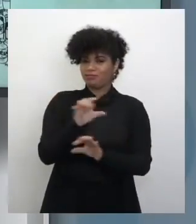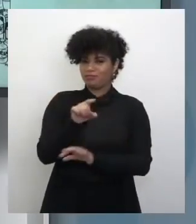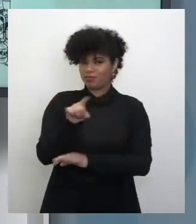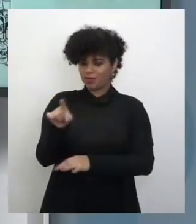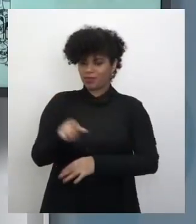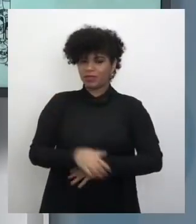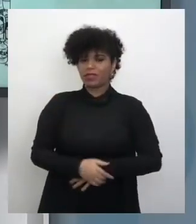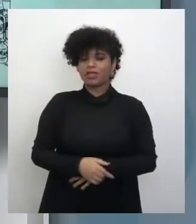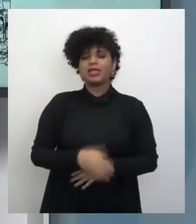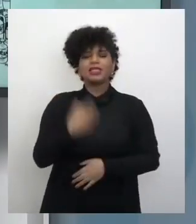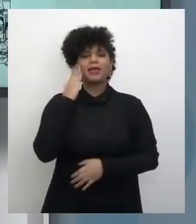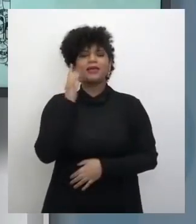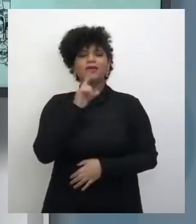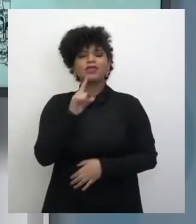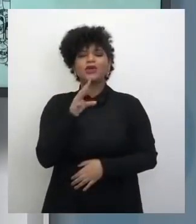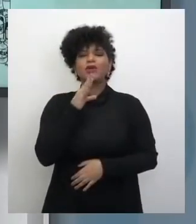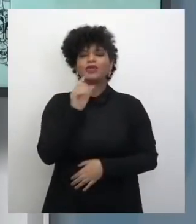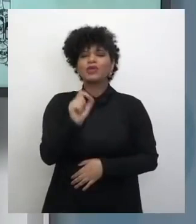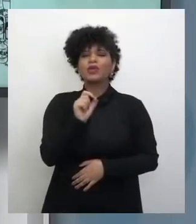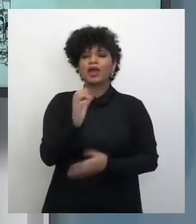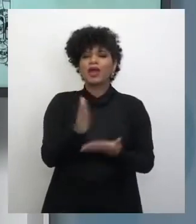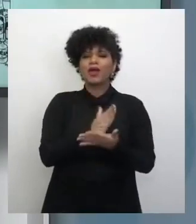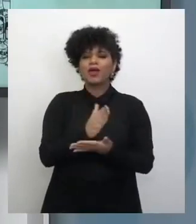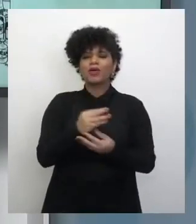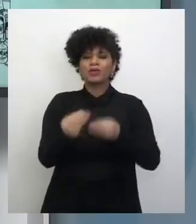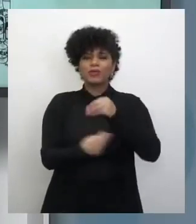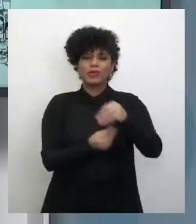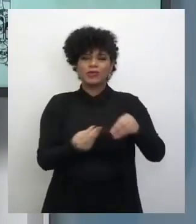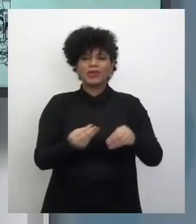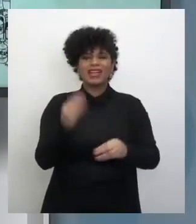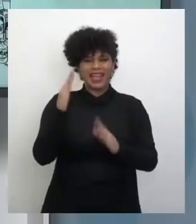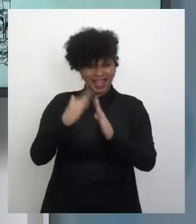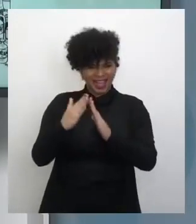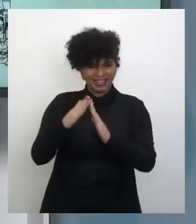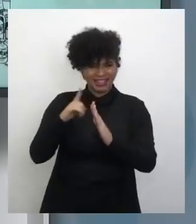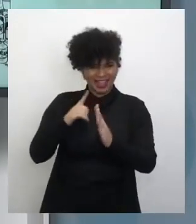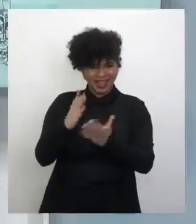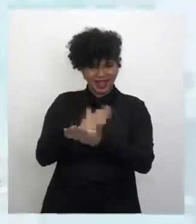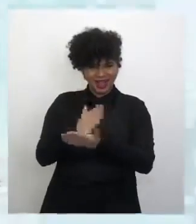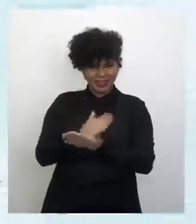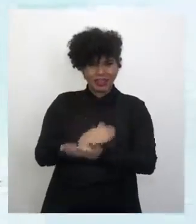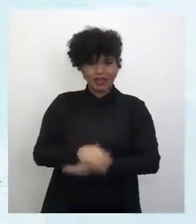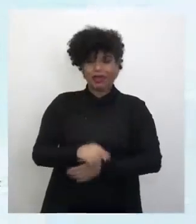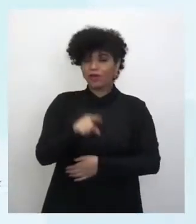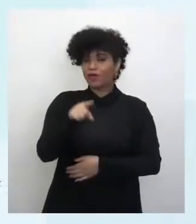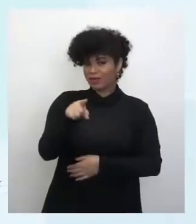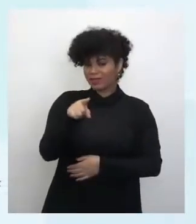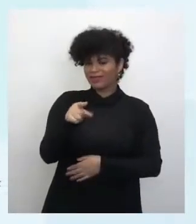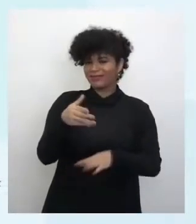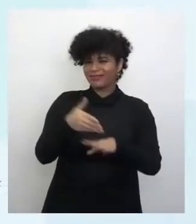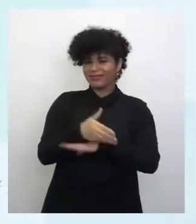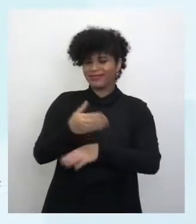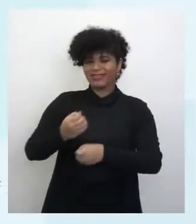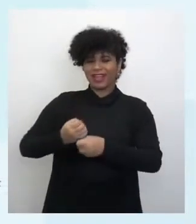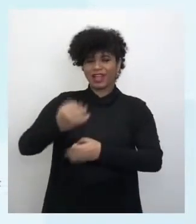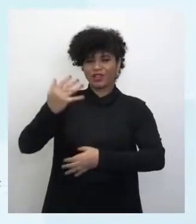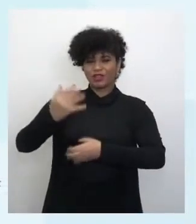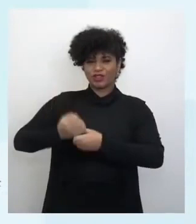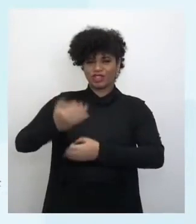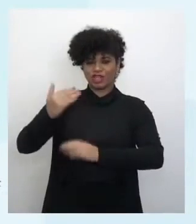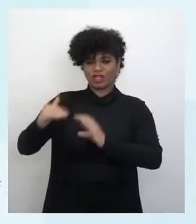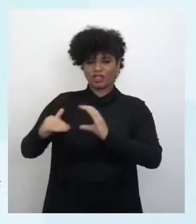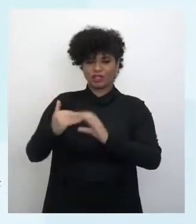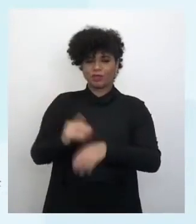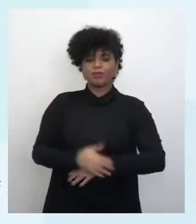ver o que vocês conhecem de produtos químicos, né, em casa, tem o nosso Agora é Sua Vez, o nosso Interação no Chat. No seu